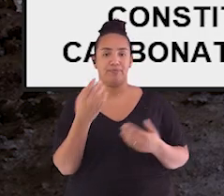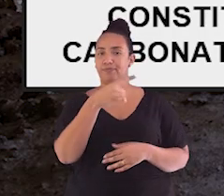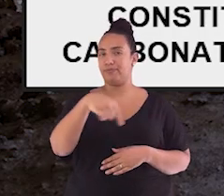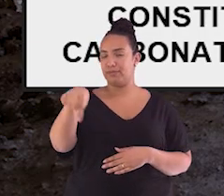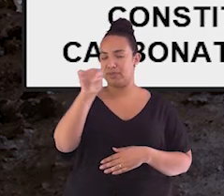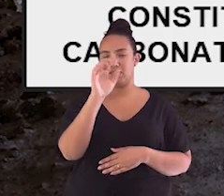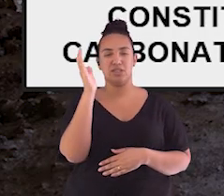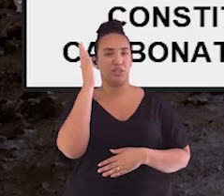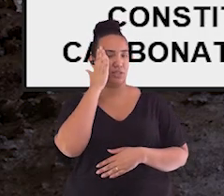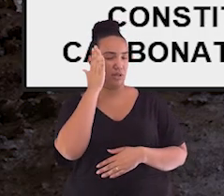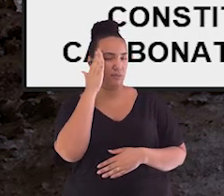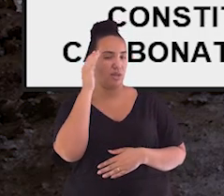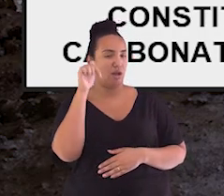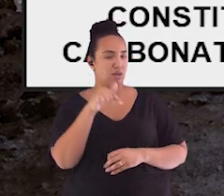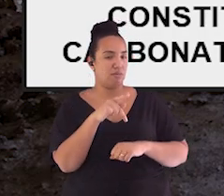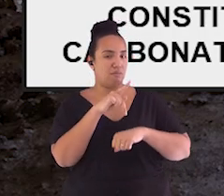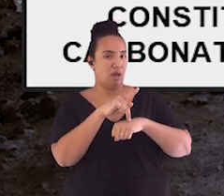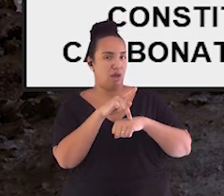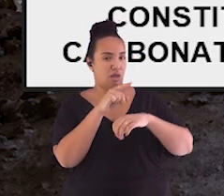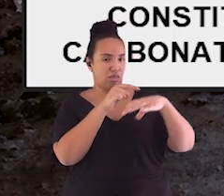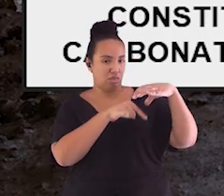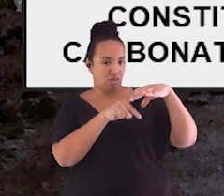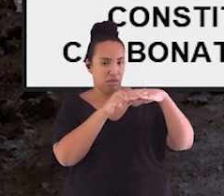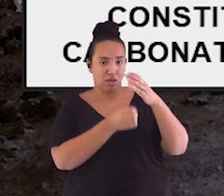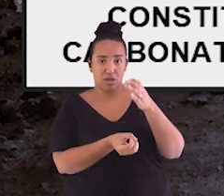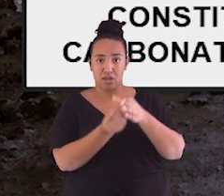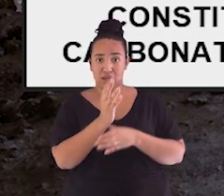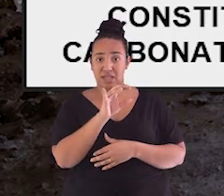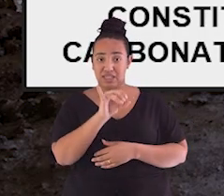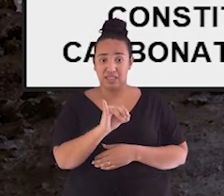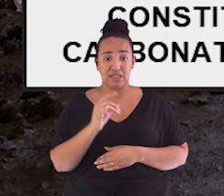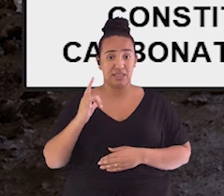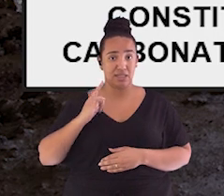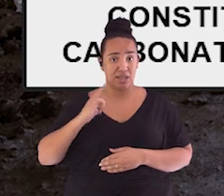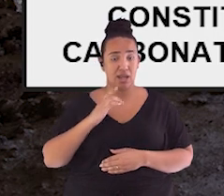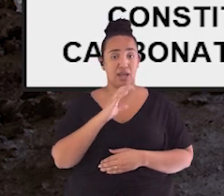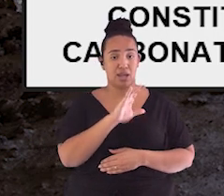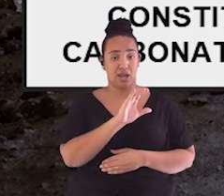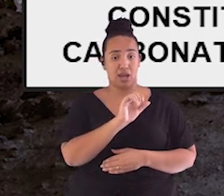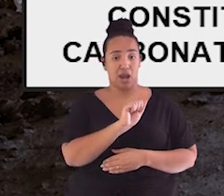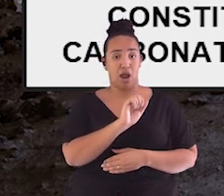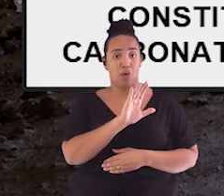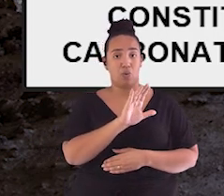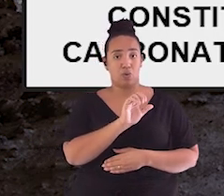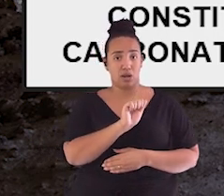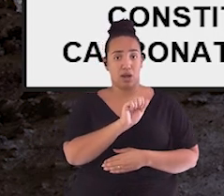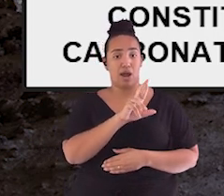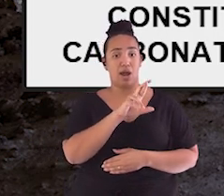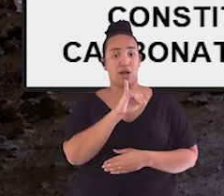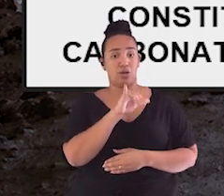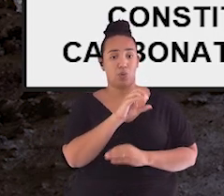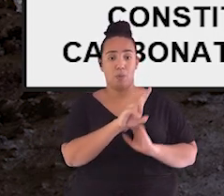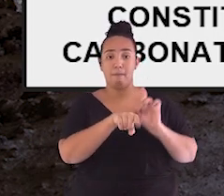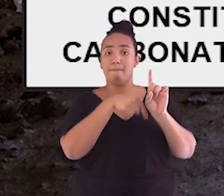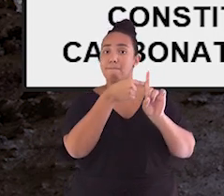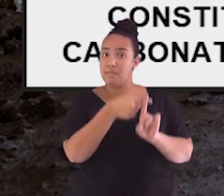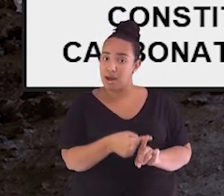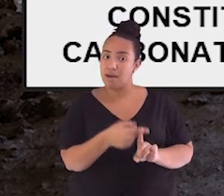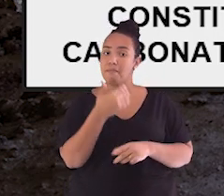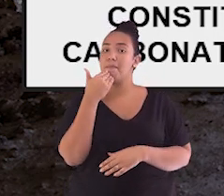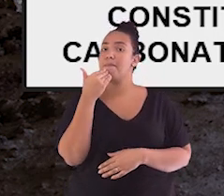para a formação das cavernas, quanto mais calcário na rocha, melhor? O calcário é uma rocha